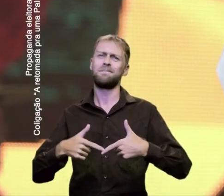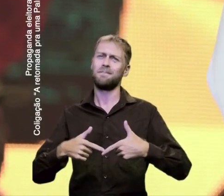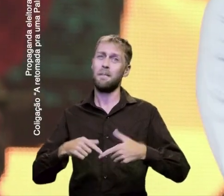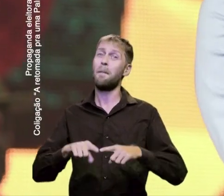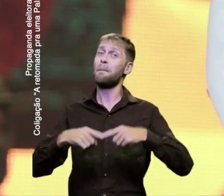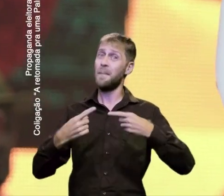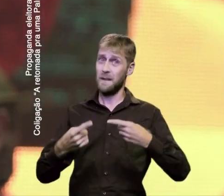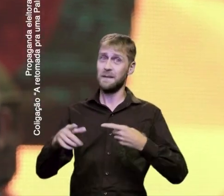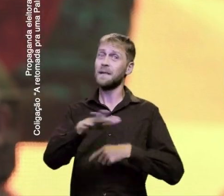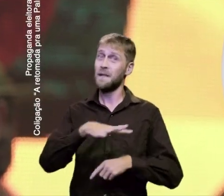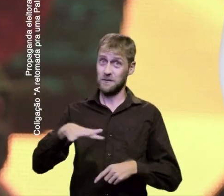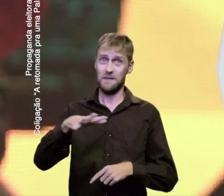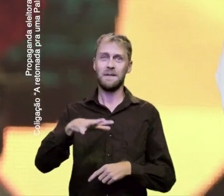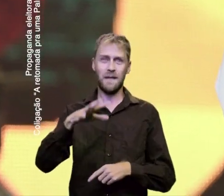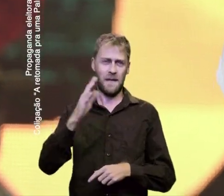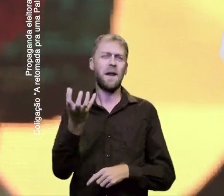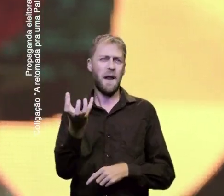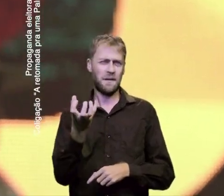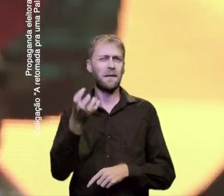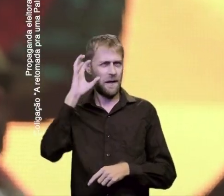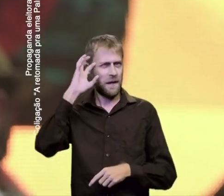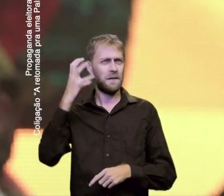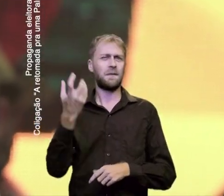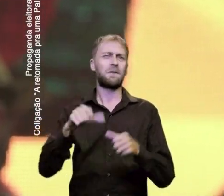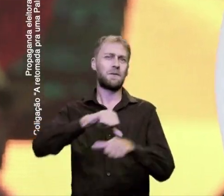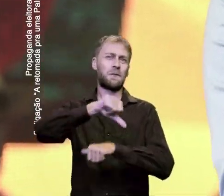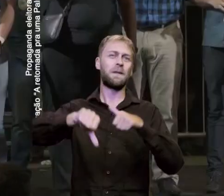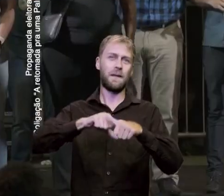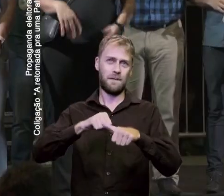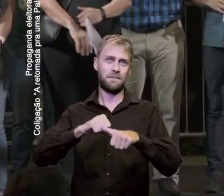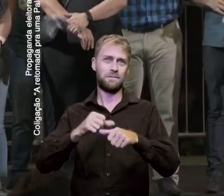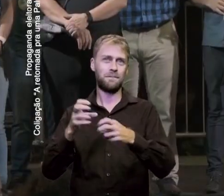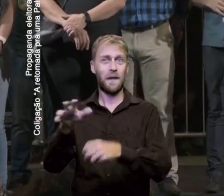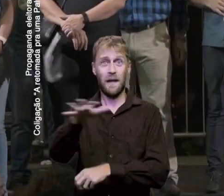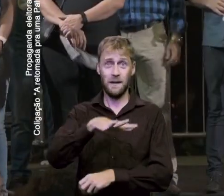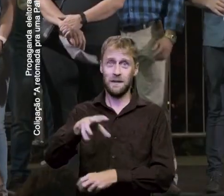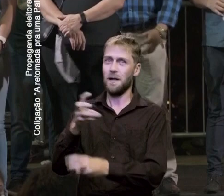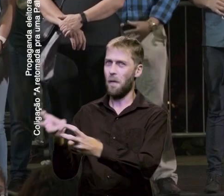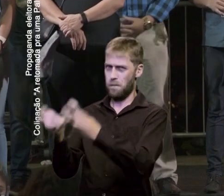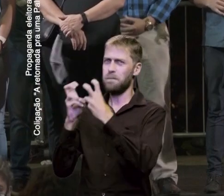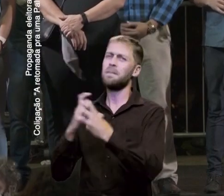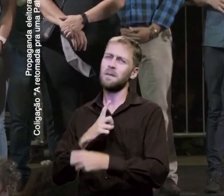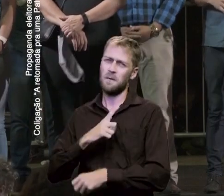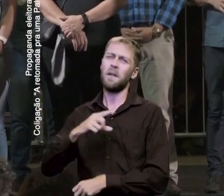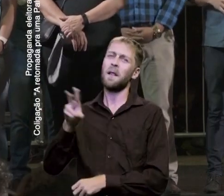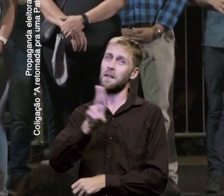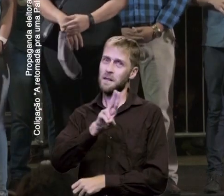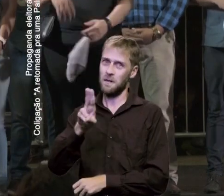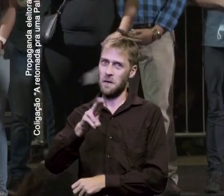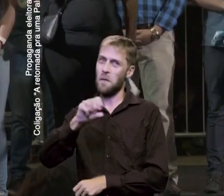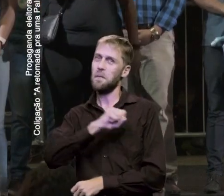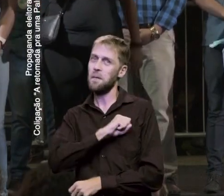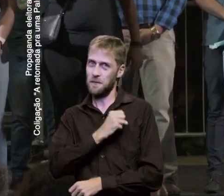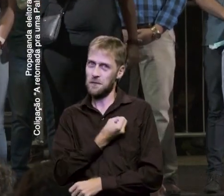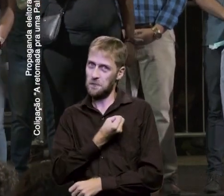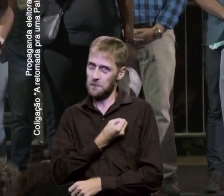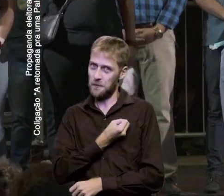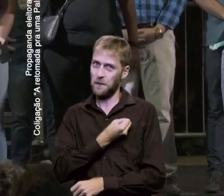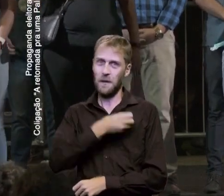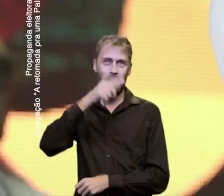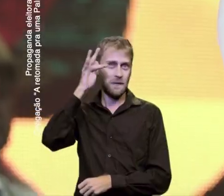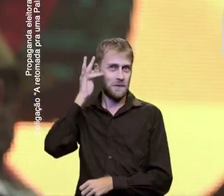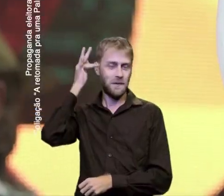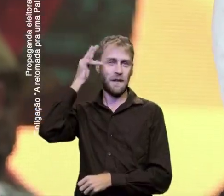dúvida. A sociedade já decidiu que quer mudança. E a sociedade já percebeu que a mudança tem nome e tem número.